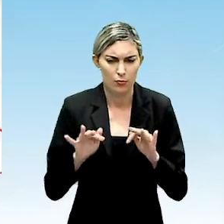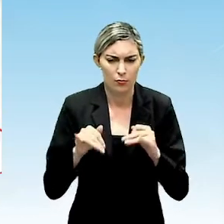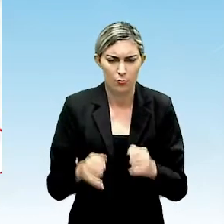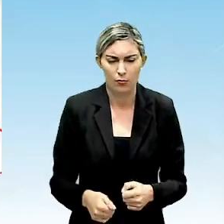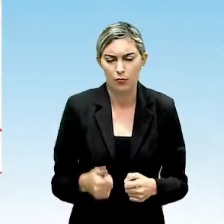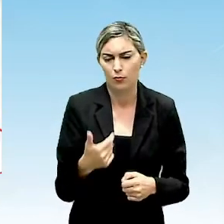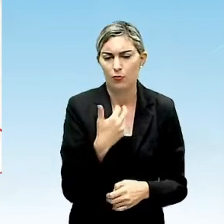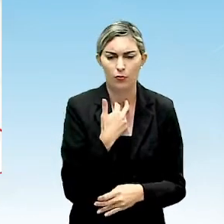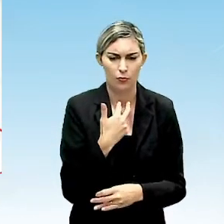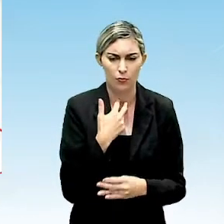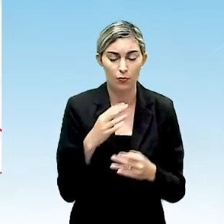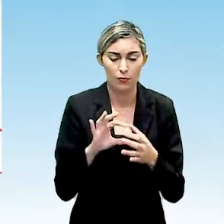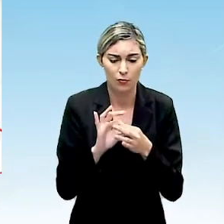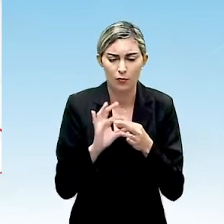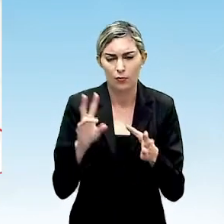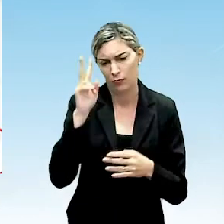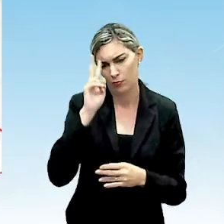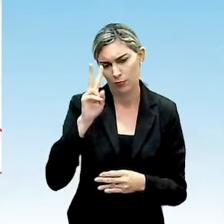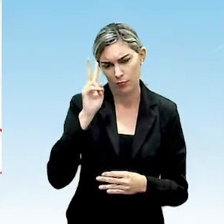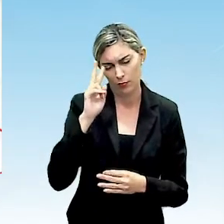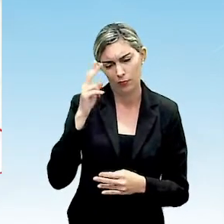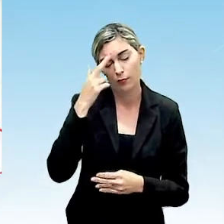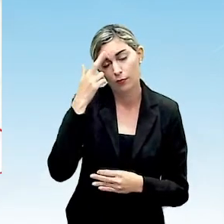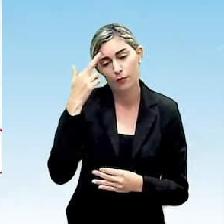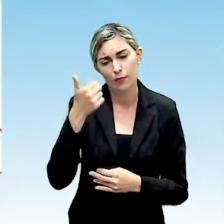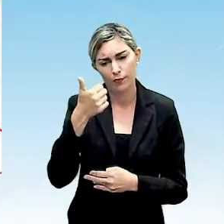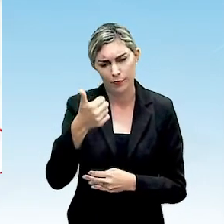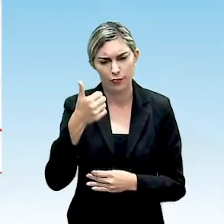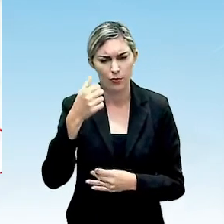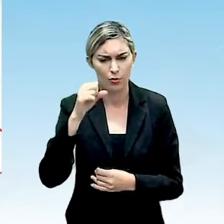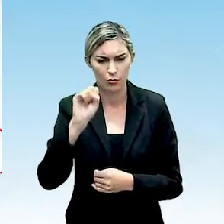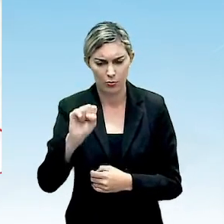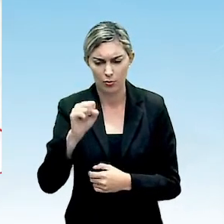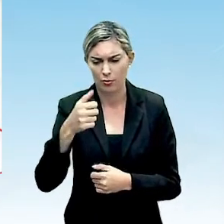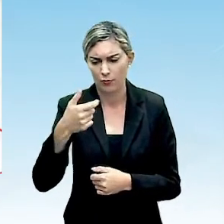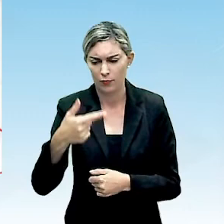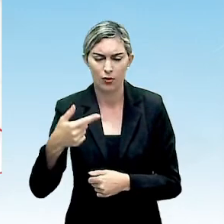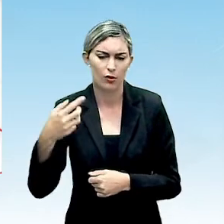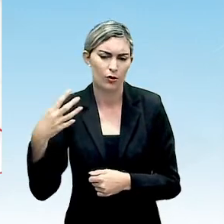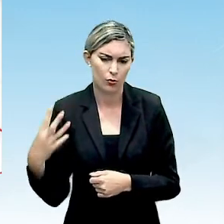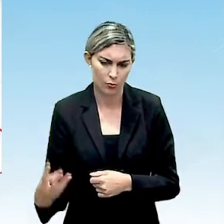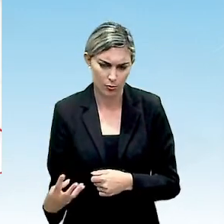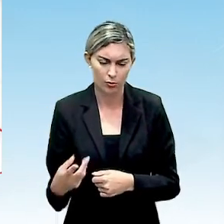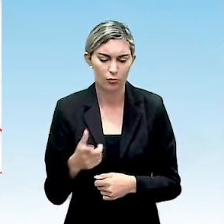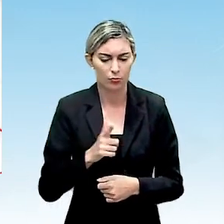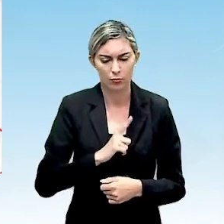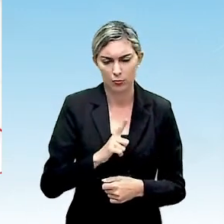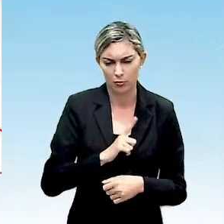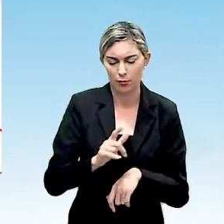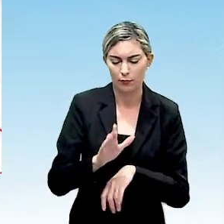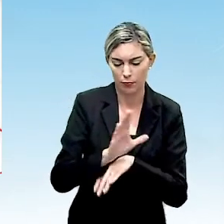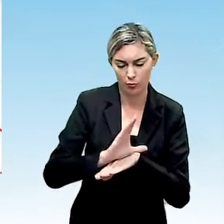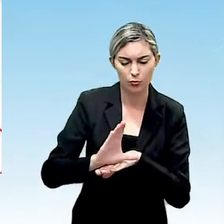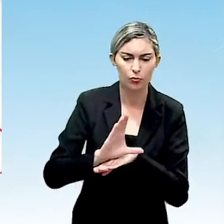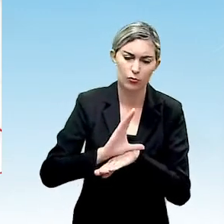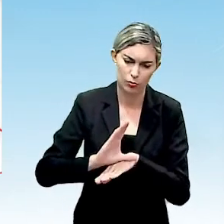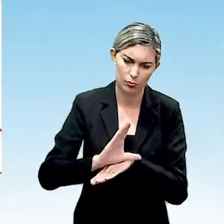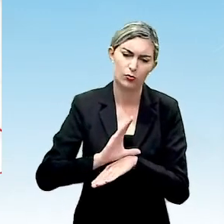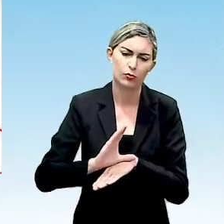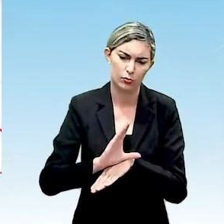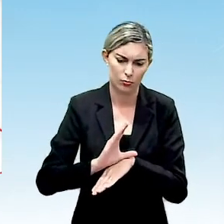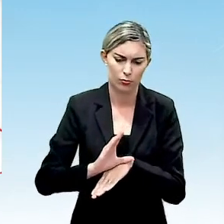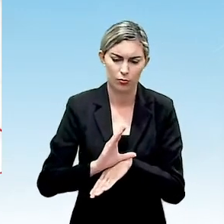não pode deixar de lembrar que em 1824 houve, né, a Constituição, que foi a